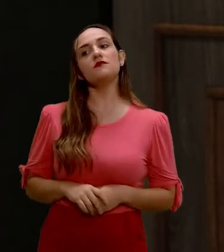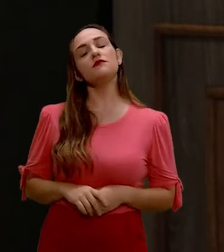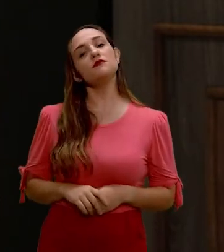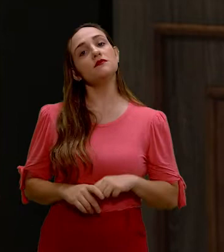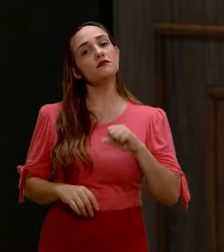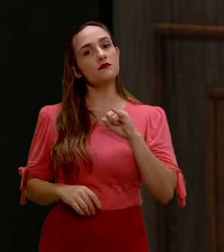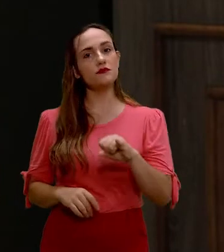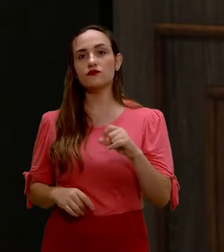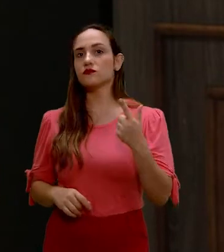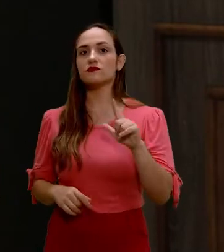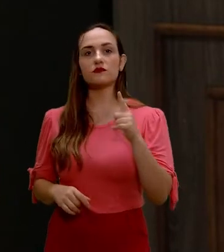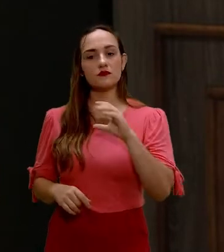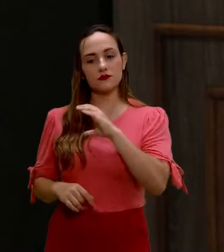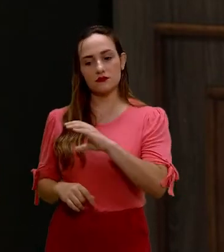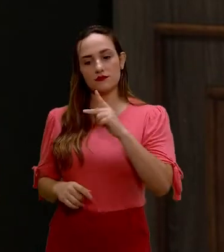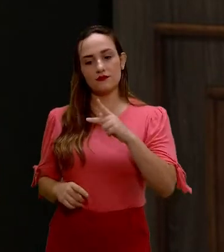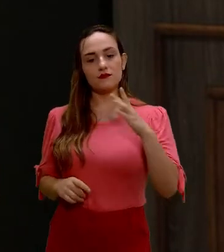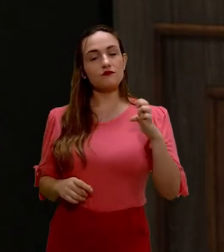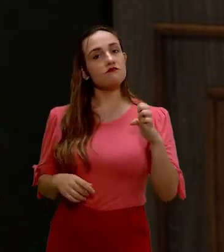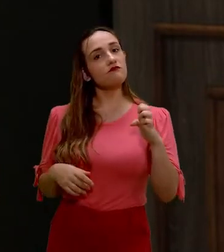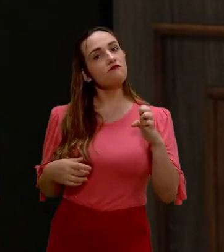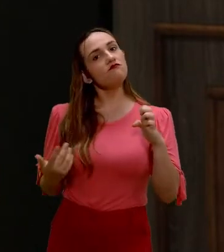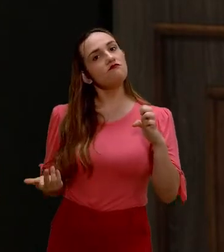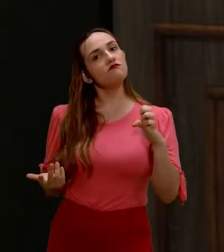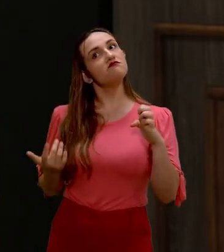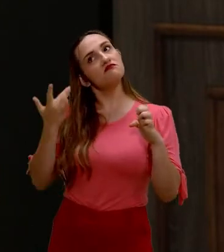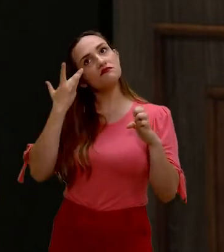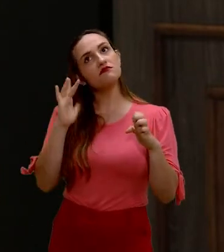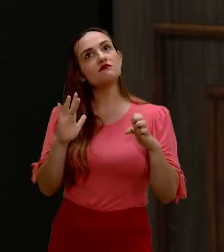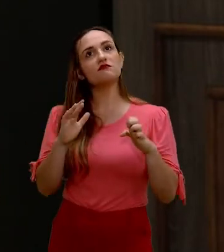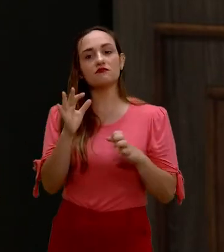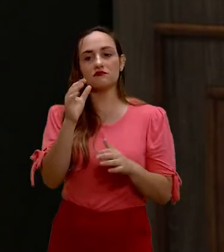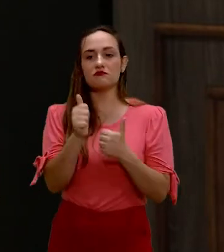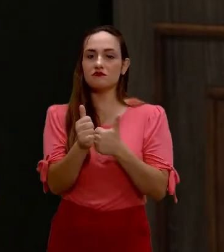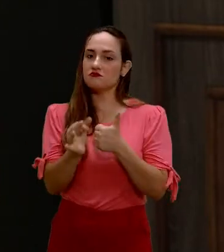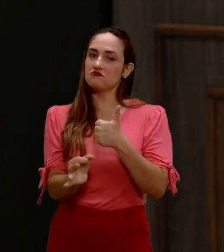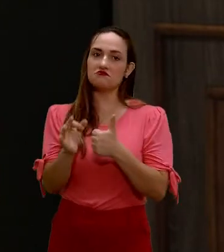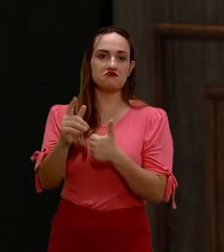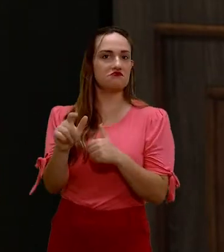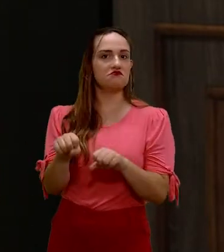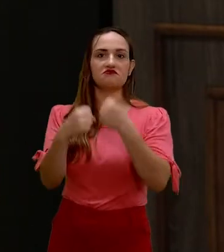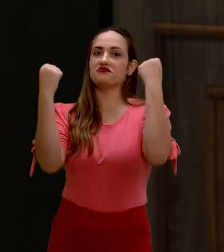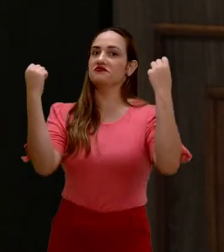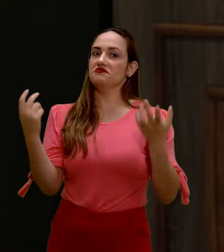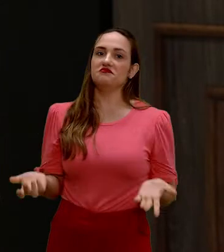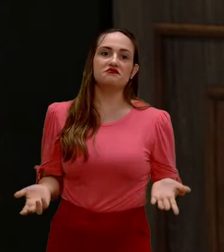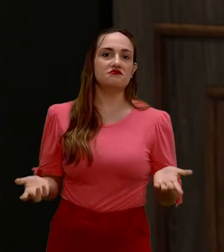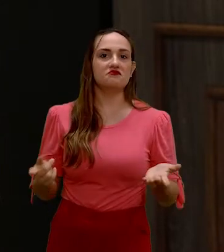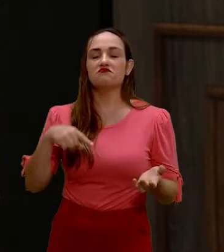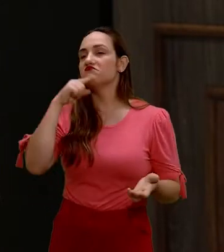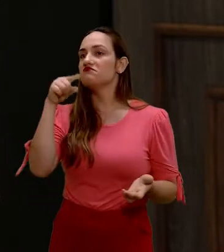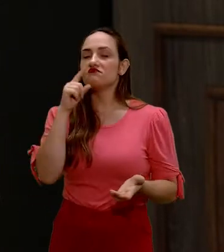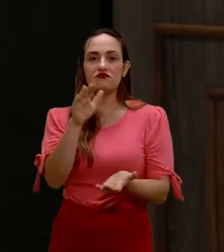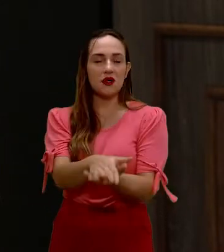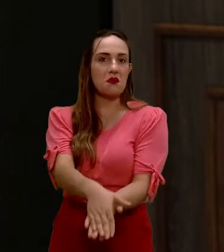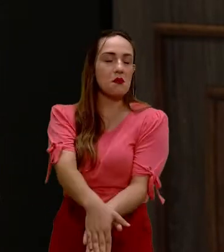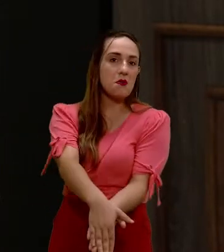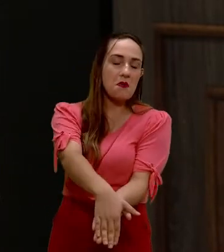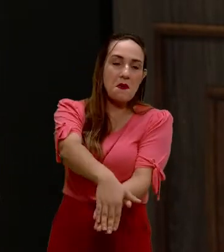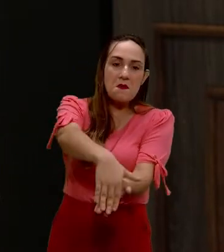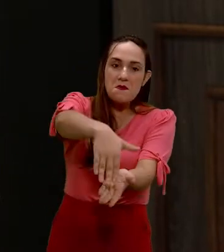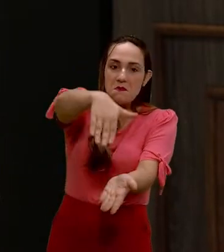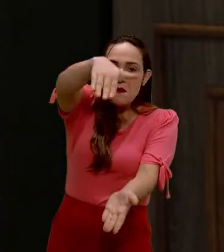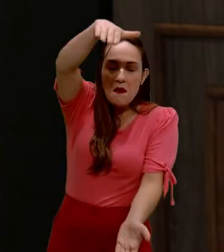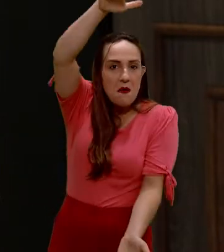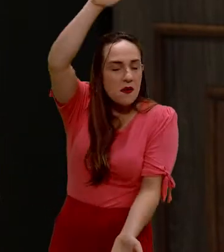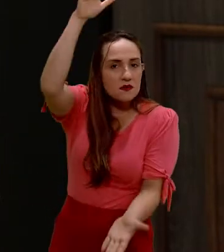ingressado com a CPE, o tribunal teria quebrado. não teria como dar vazão